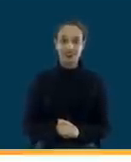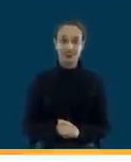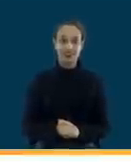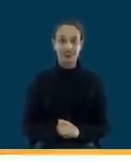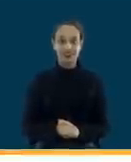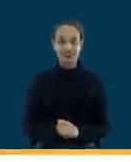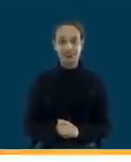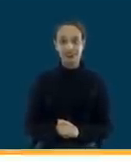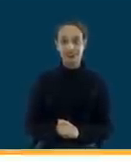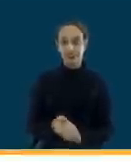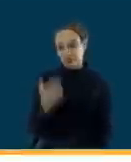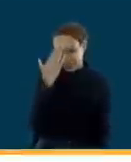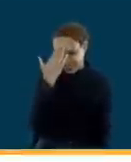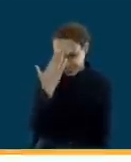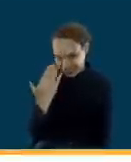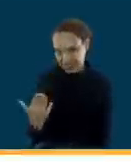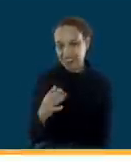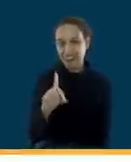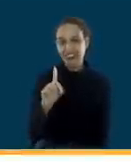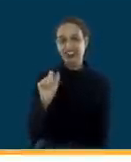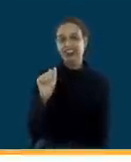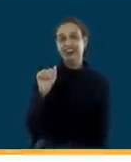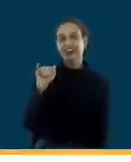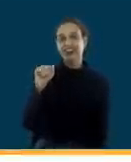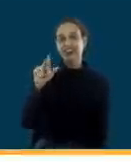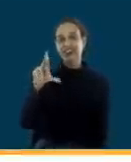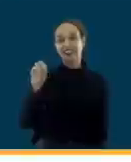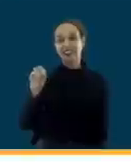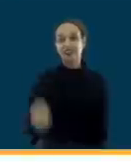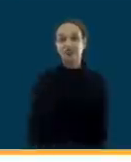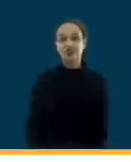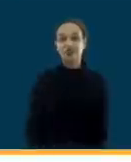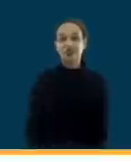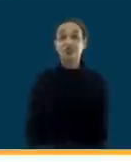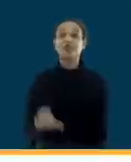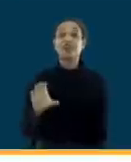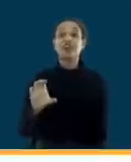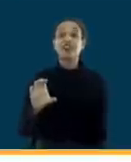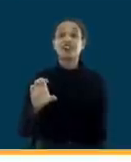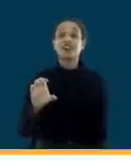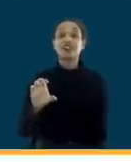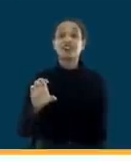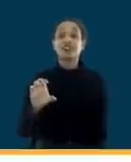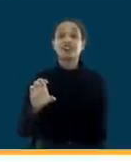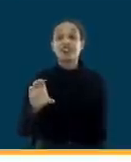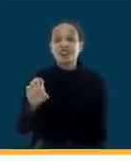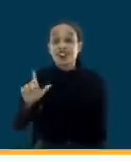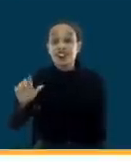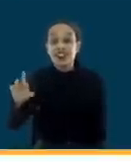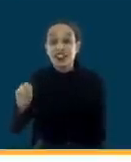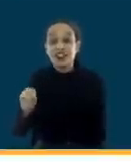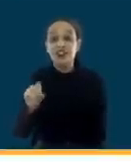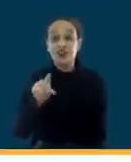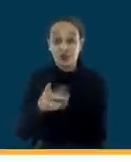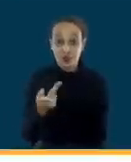Obrigado, doutor Danilo. Célio, também para passar a palavra para você, para as suas despedidas, também não poderia deixar